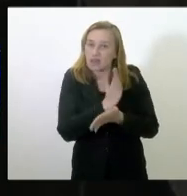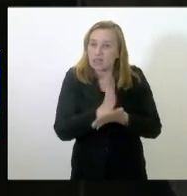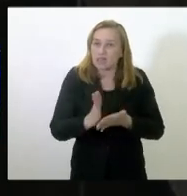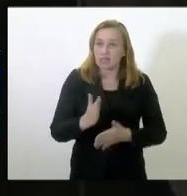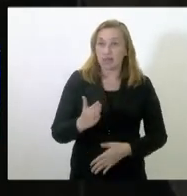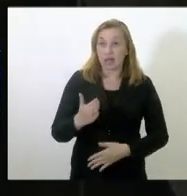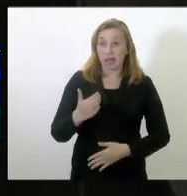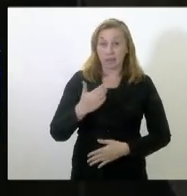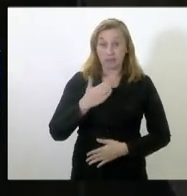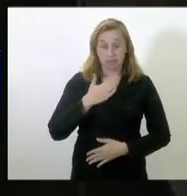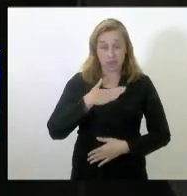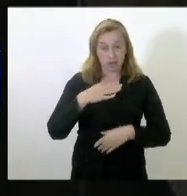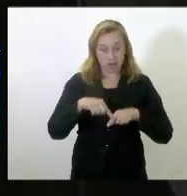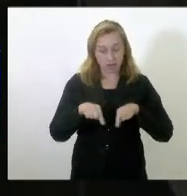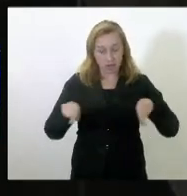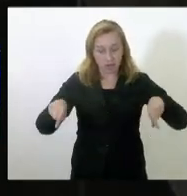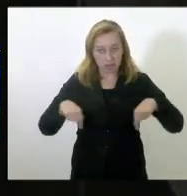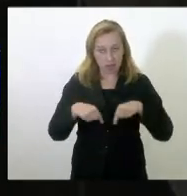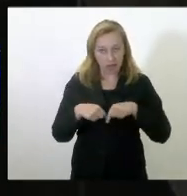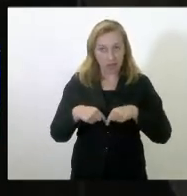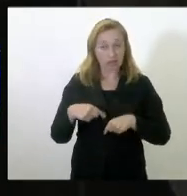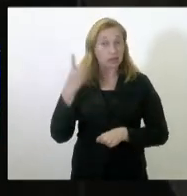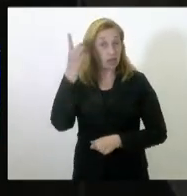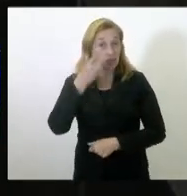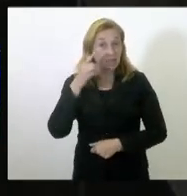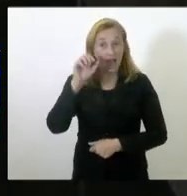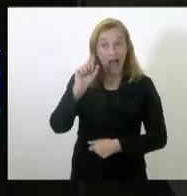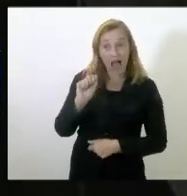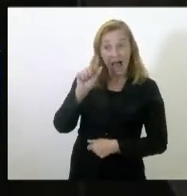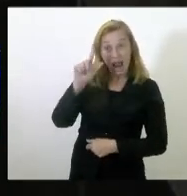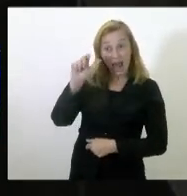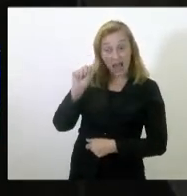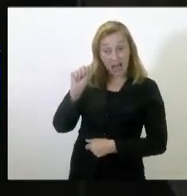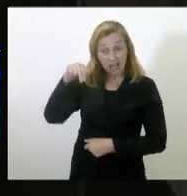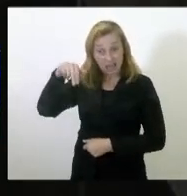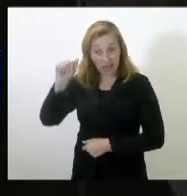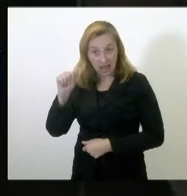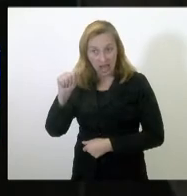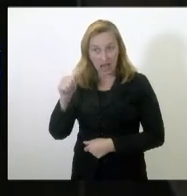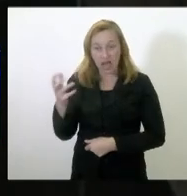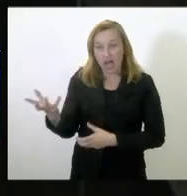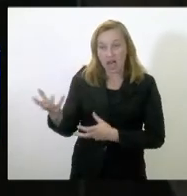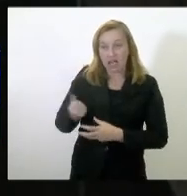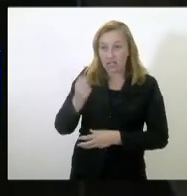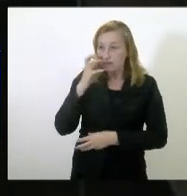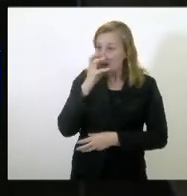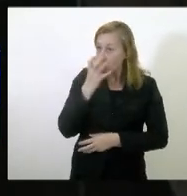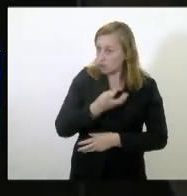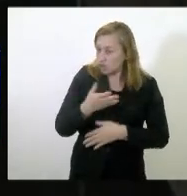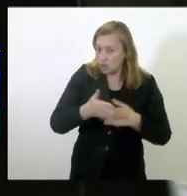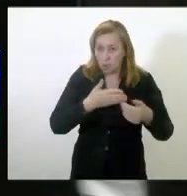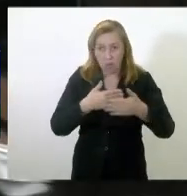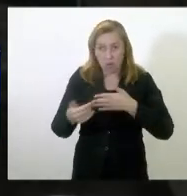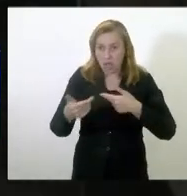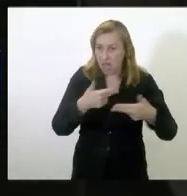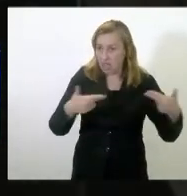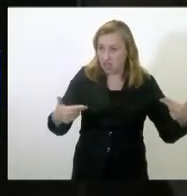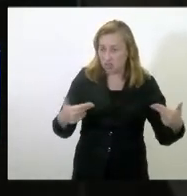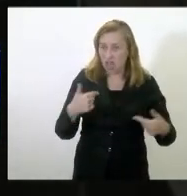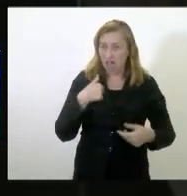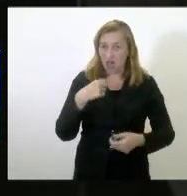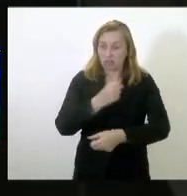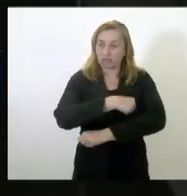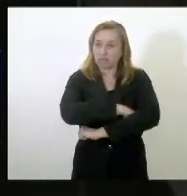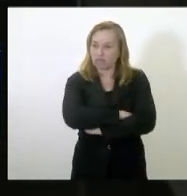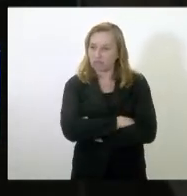gabinete... O gabinete da deputada Alana Passos receber qualquer tipo de denúncia, Eu não vou cruzar os meus